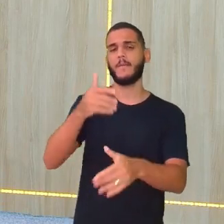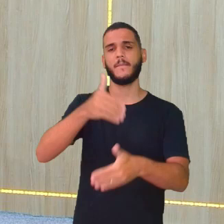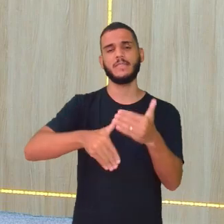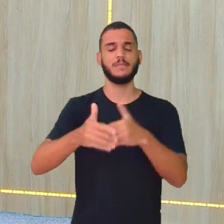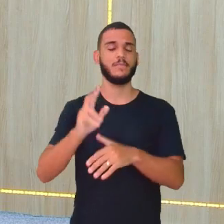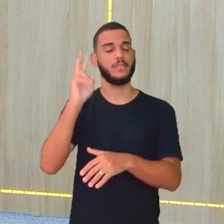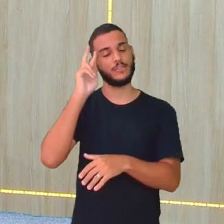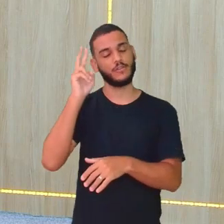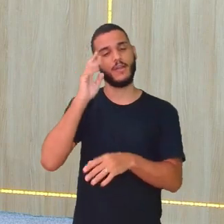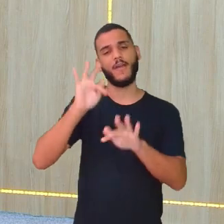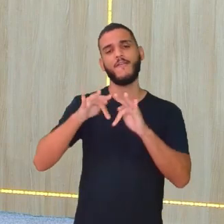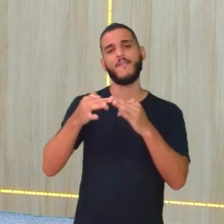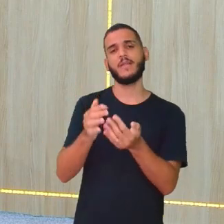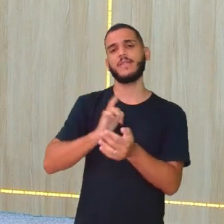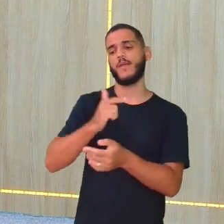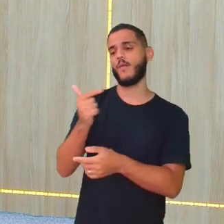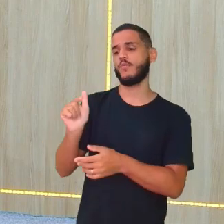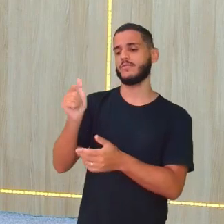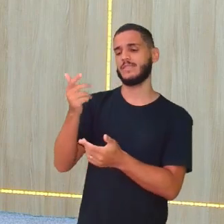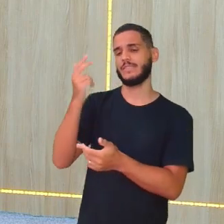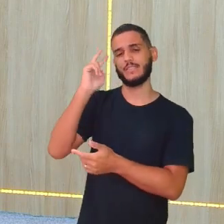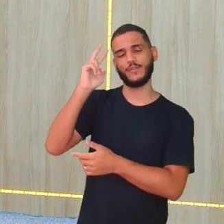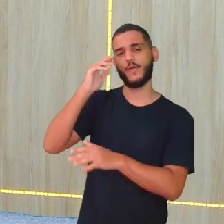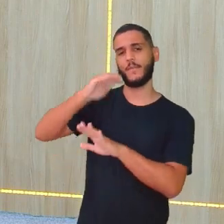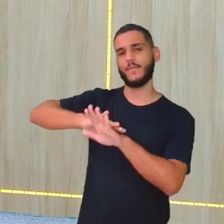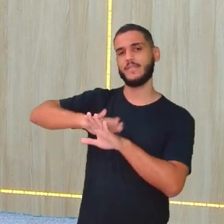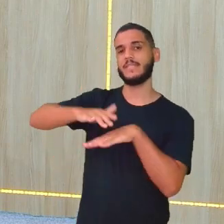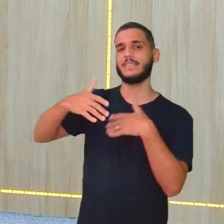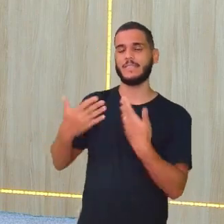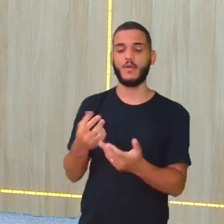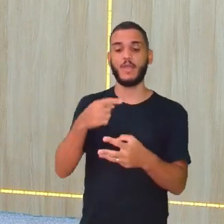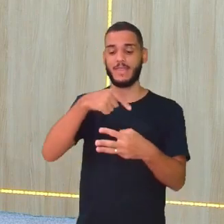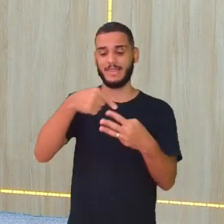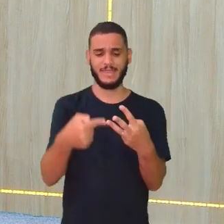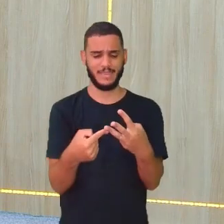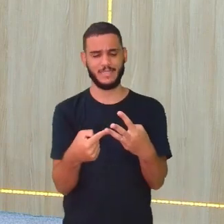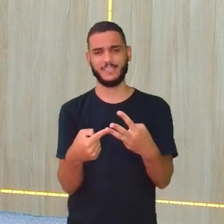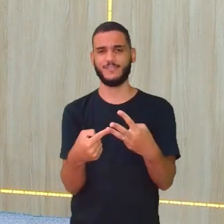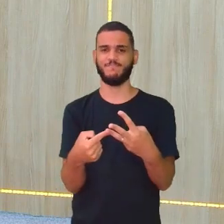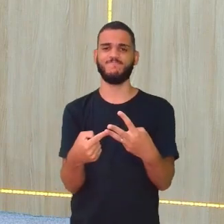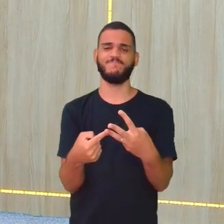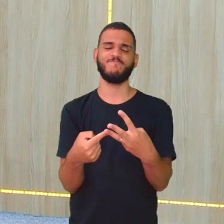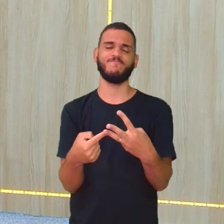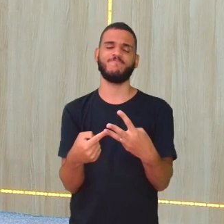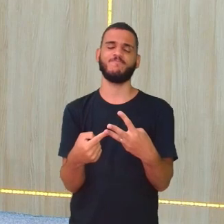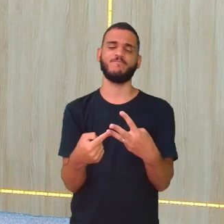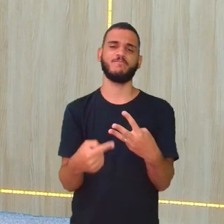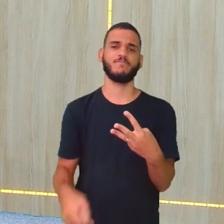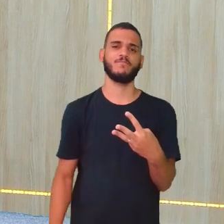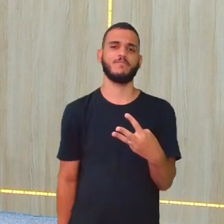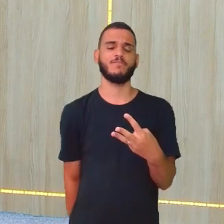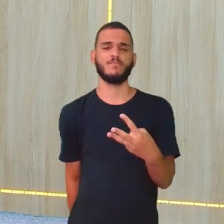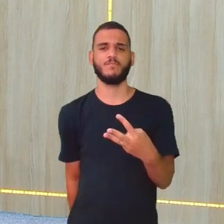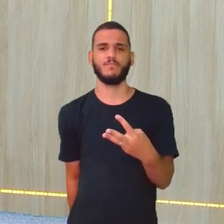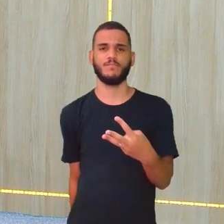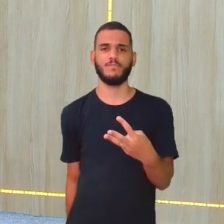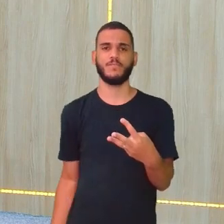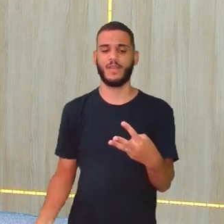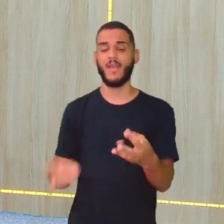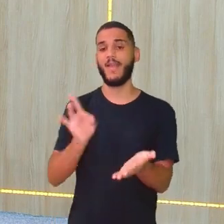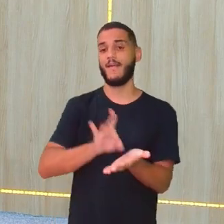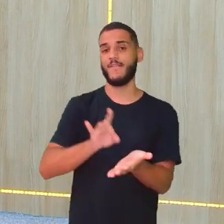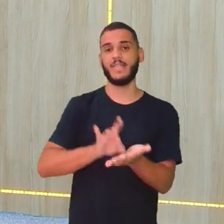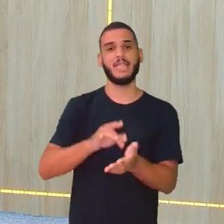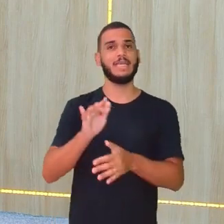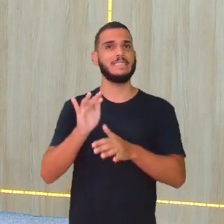dessa história, a família tem uma outra versão. Então eu tive que apurar essas três versões. E a verdade tá ali no meio, assim, Tá ali algo no